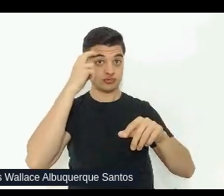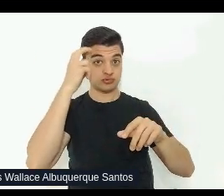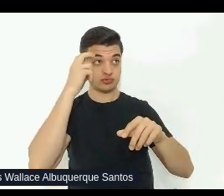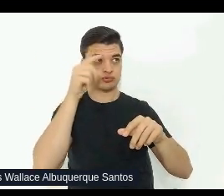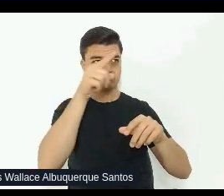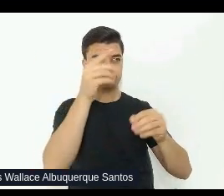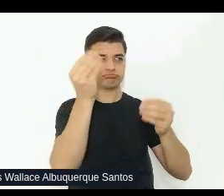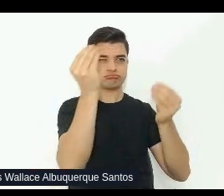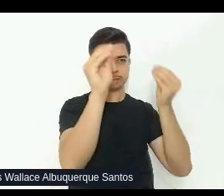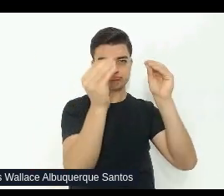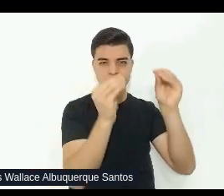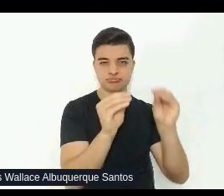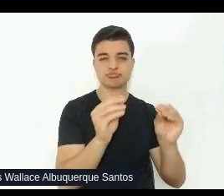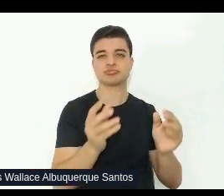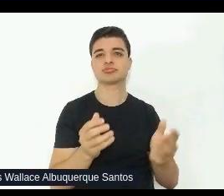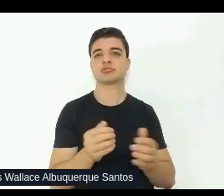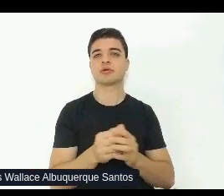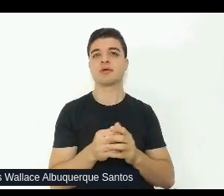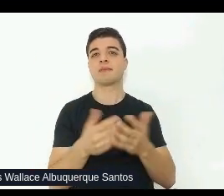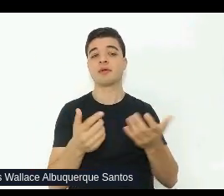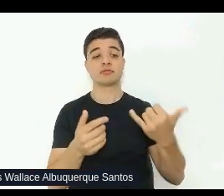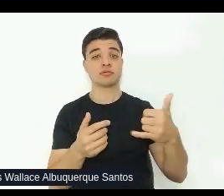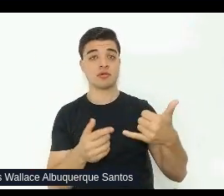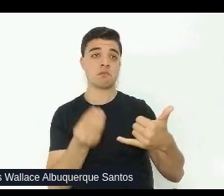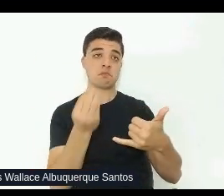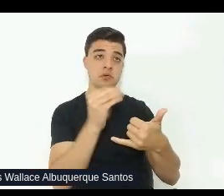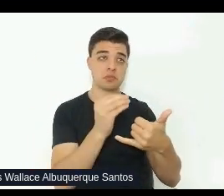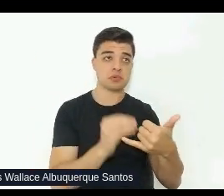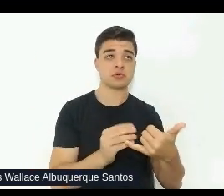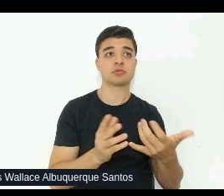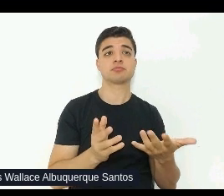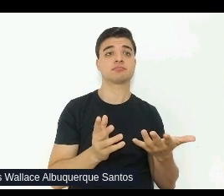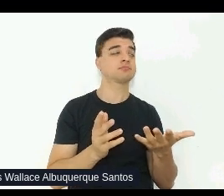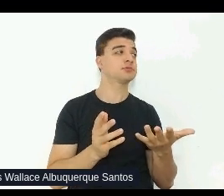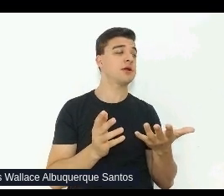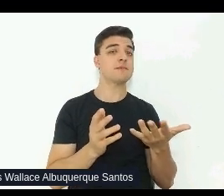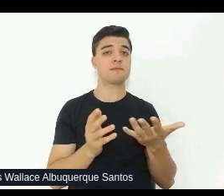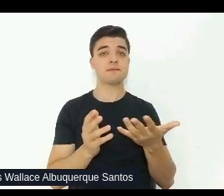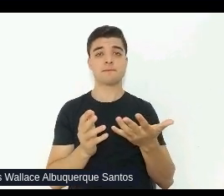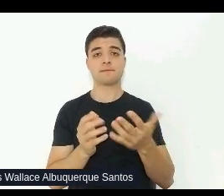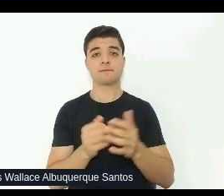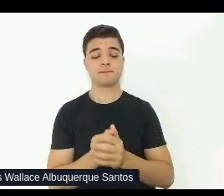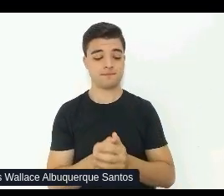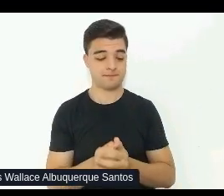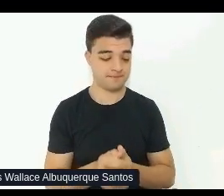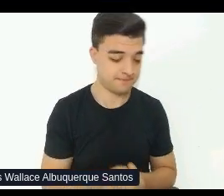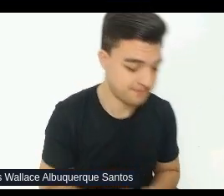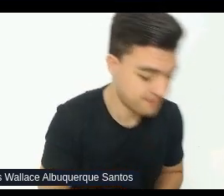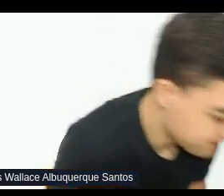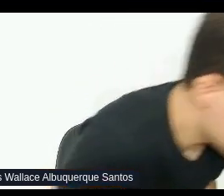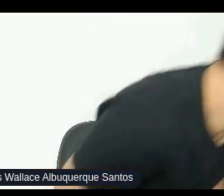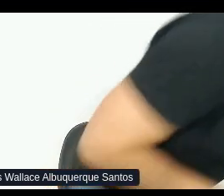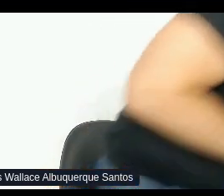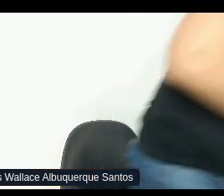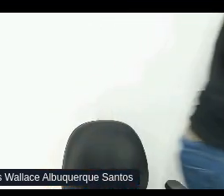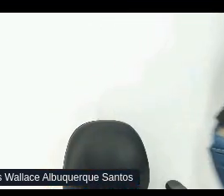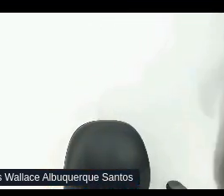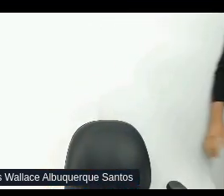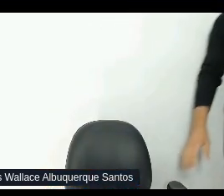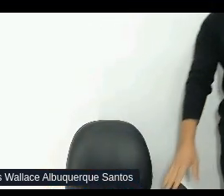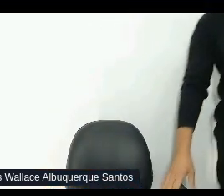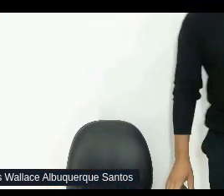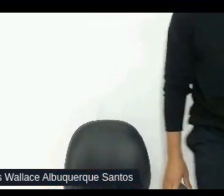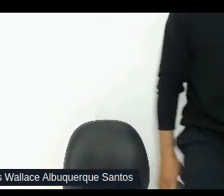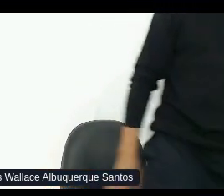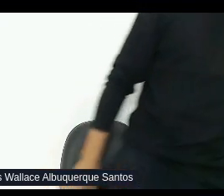Trabalhei com TV também em celulares, né? O pessoal na época falava muito que iam substituir, né? A TV do celular